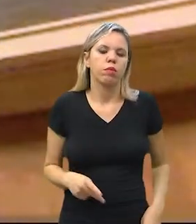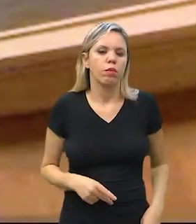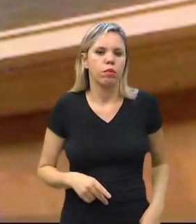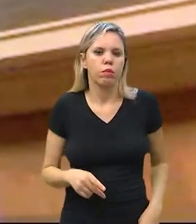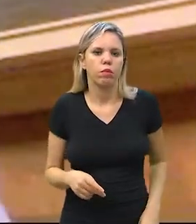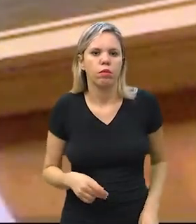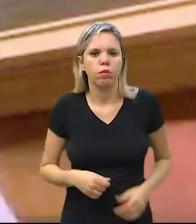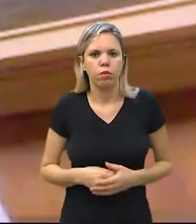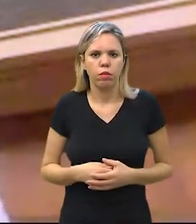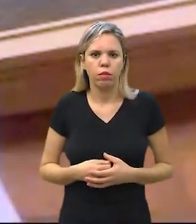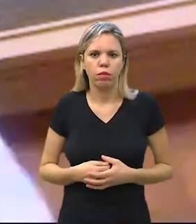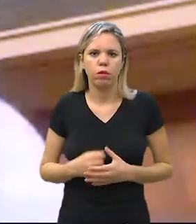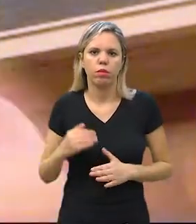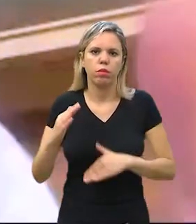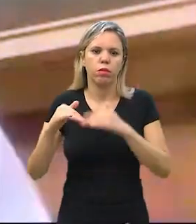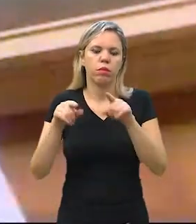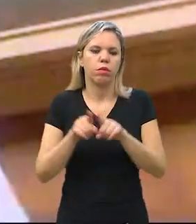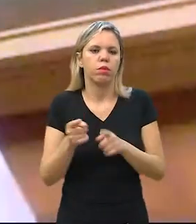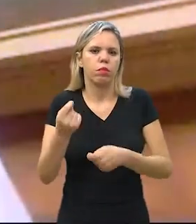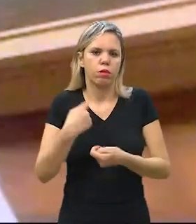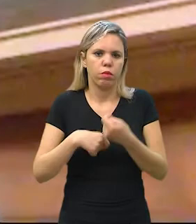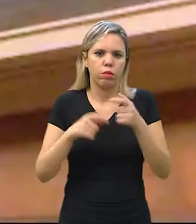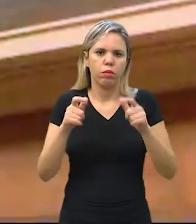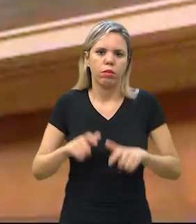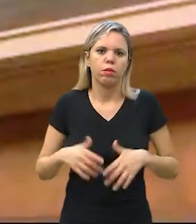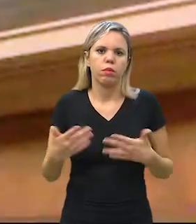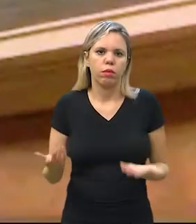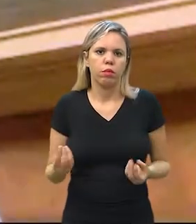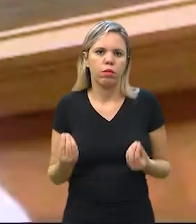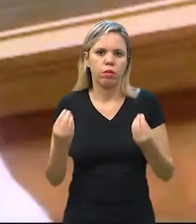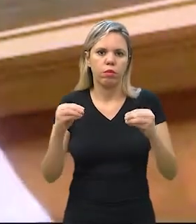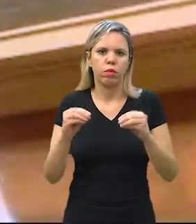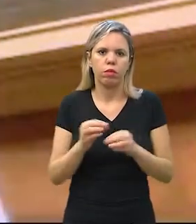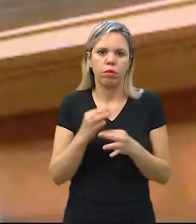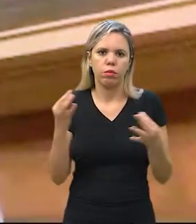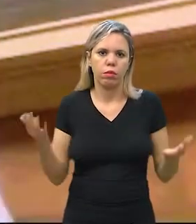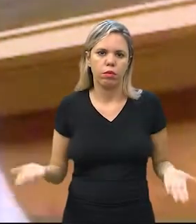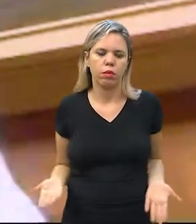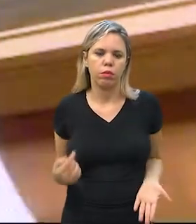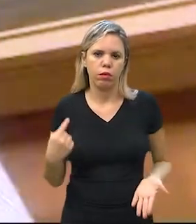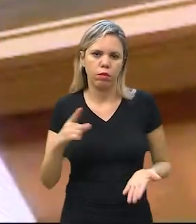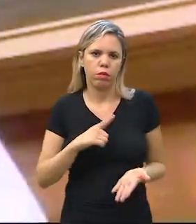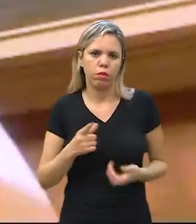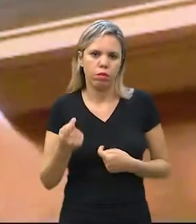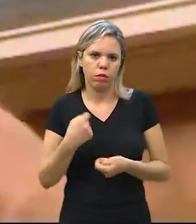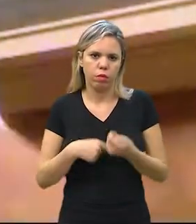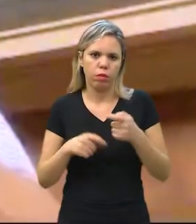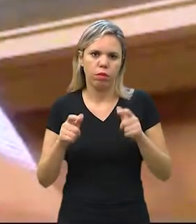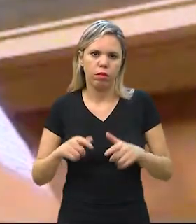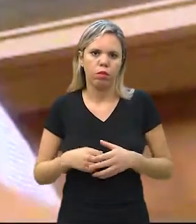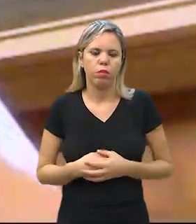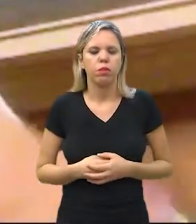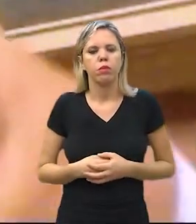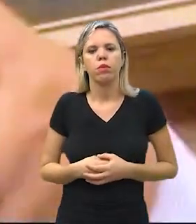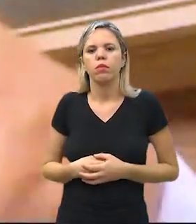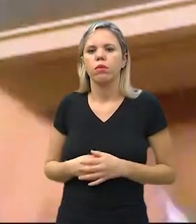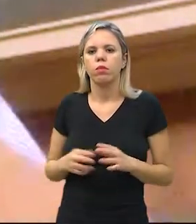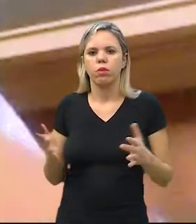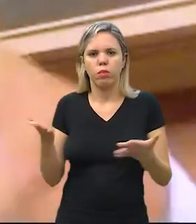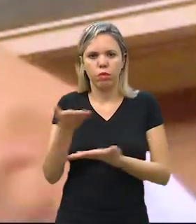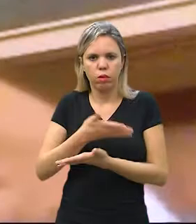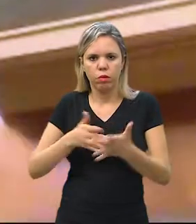né? Então, é isso aí. Além do negócio local, você colocou isso muito bem, né? A gente tem um negócio local,